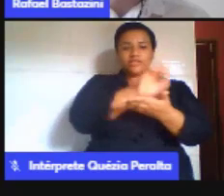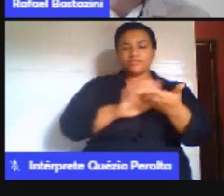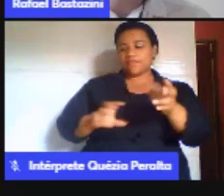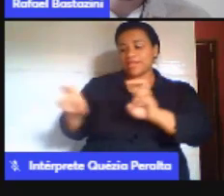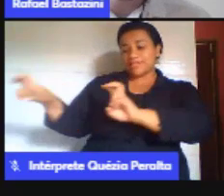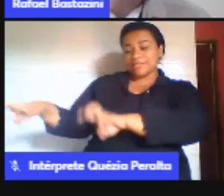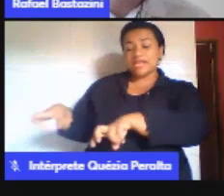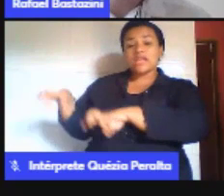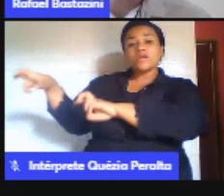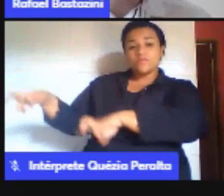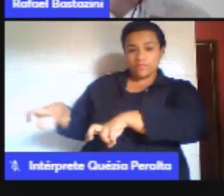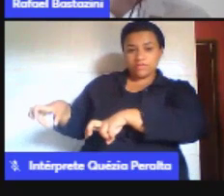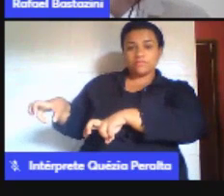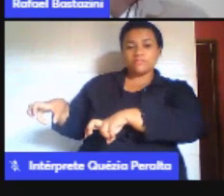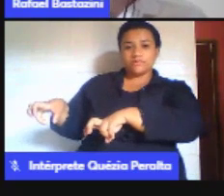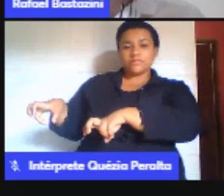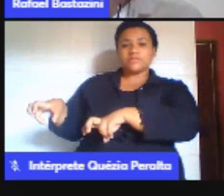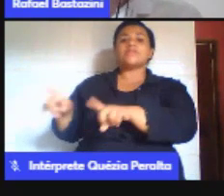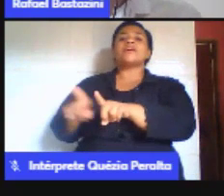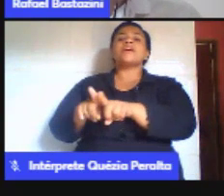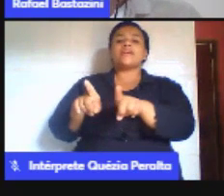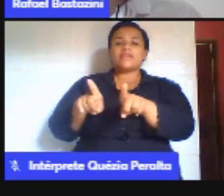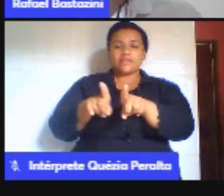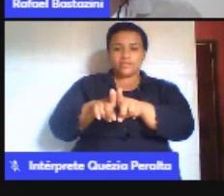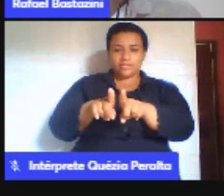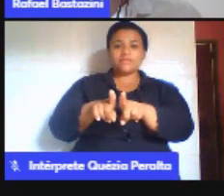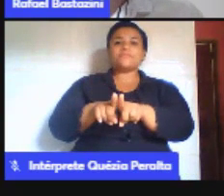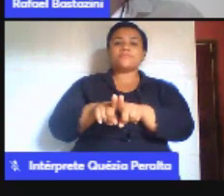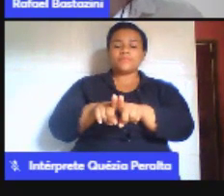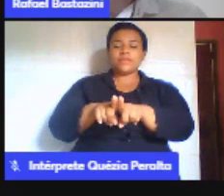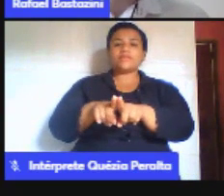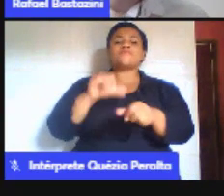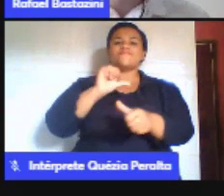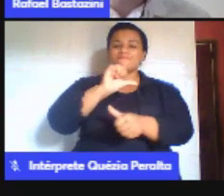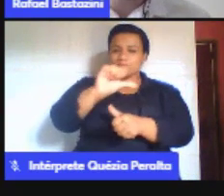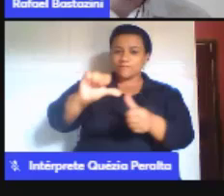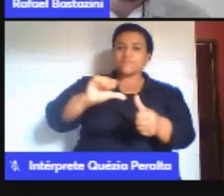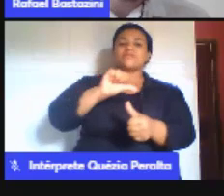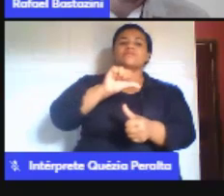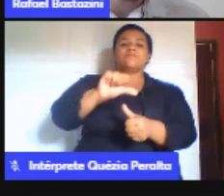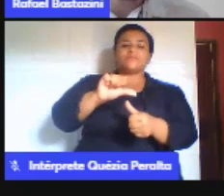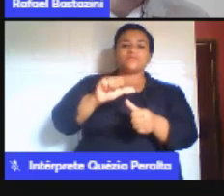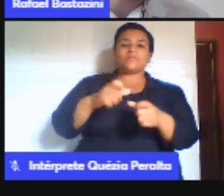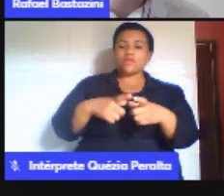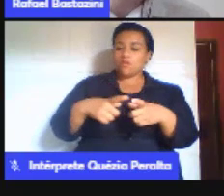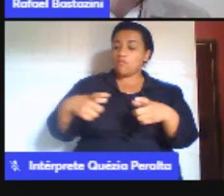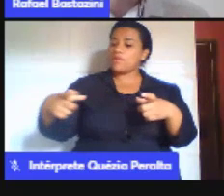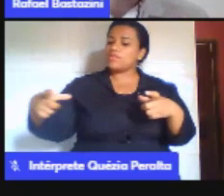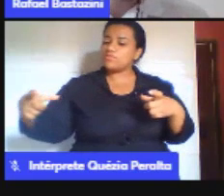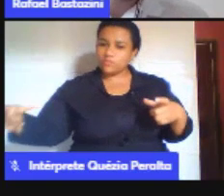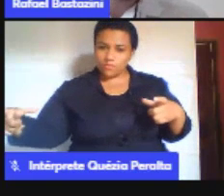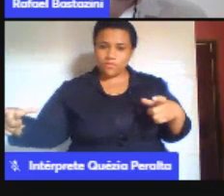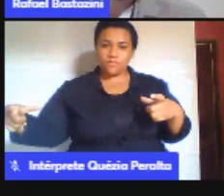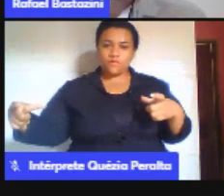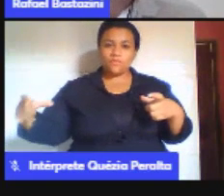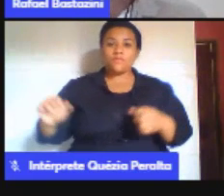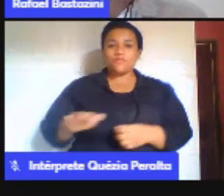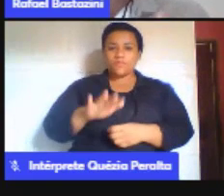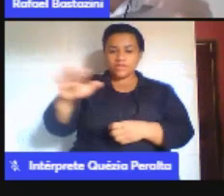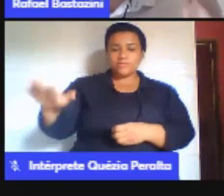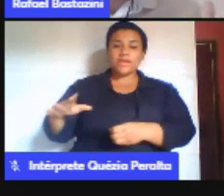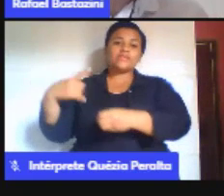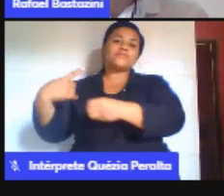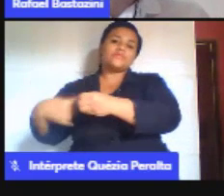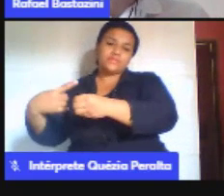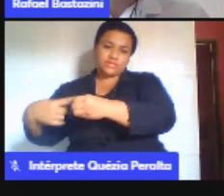influenciou nessa diminuição da população residente nas áreas rurais e o aumento da população urbana, dentre outras